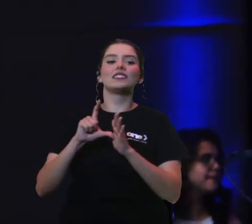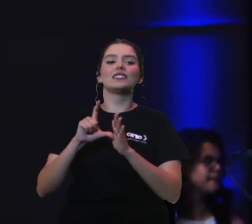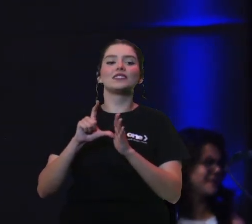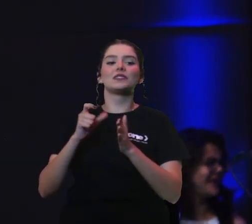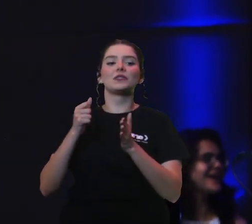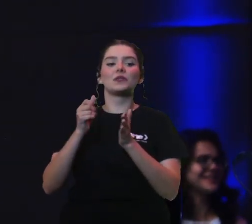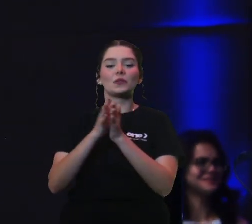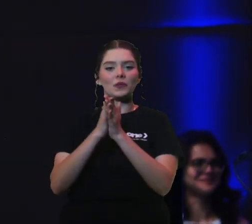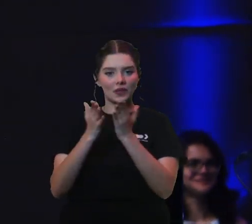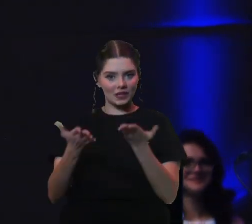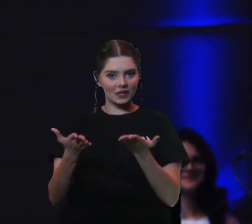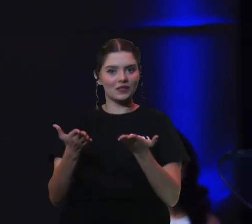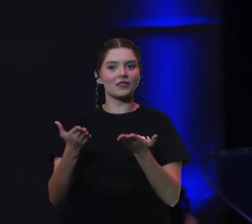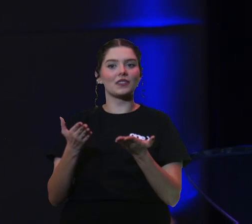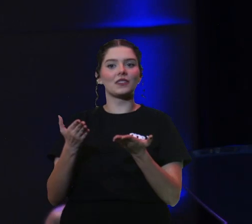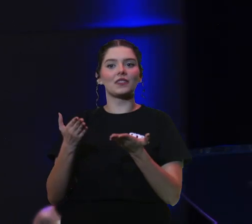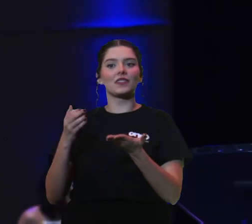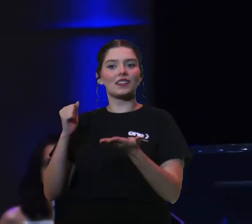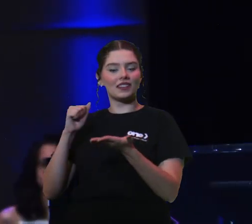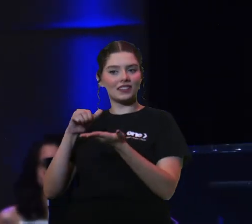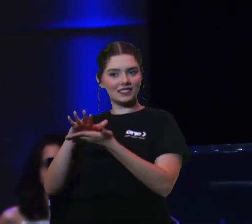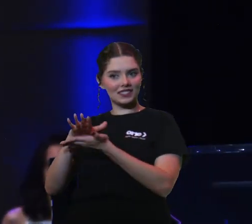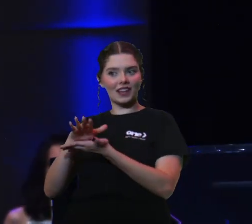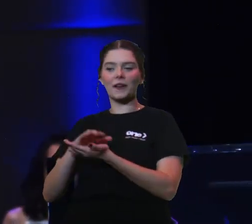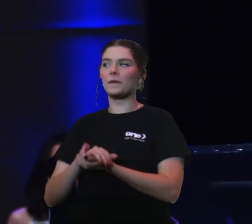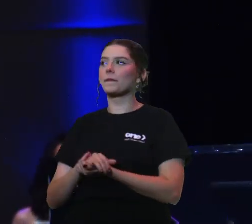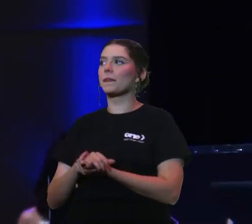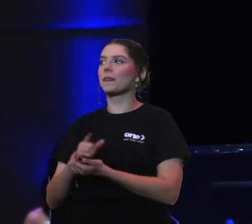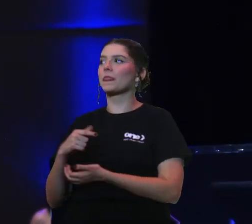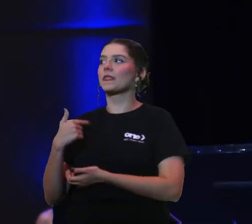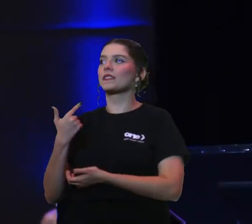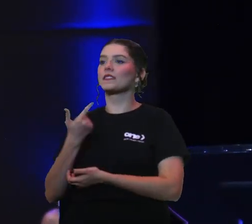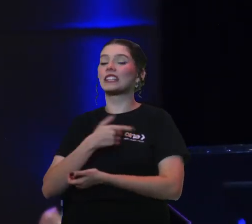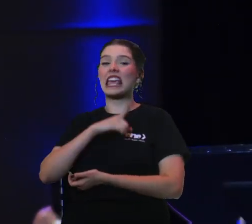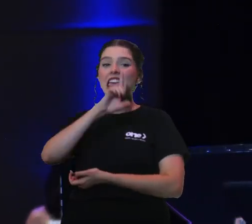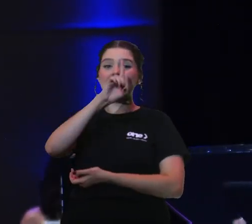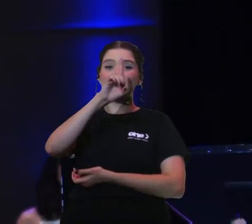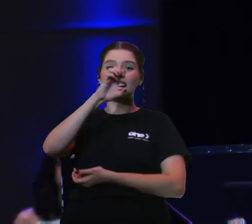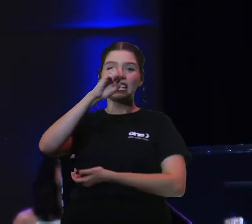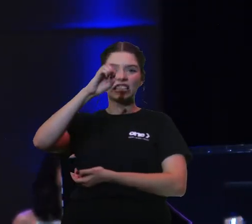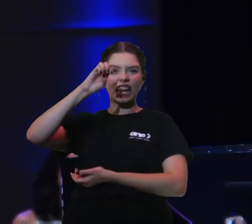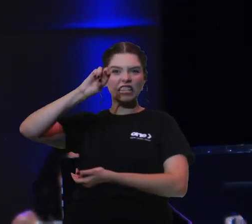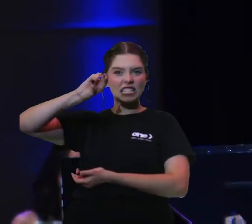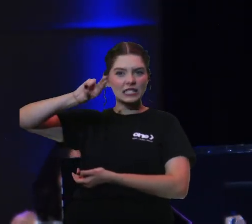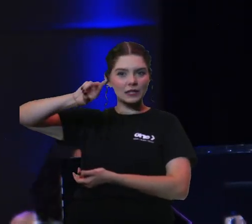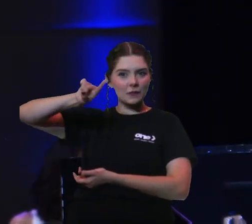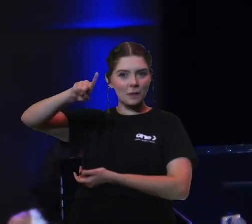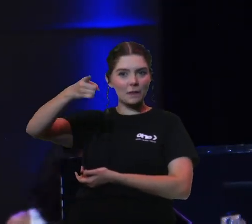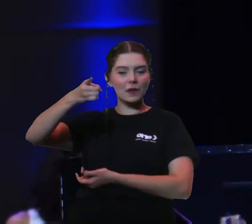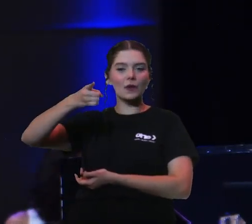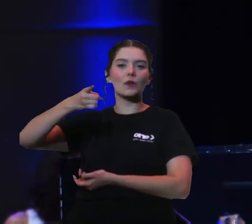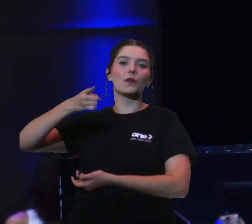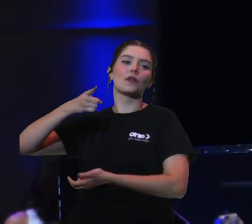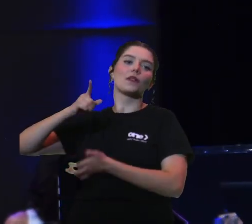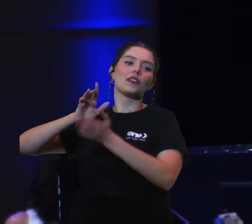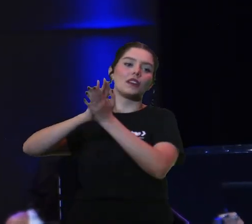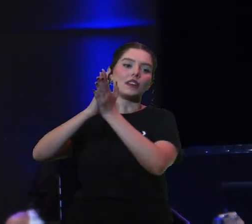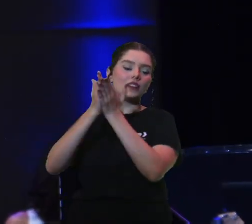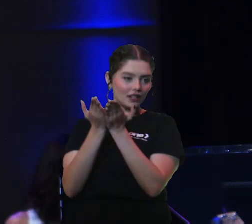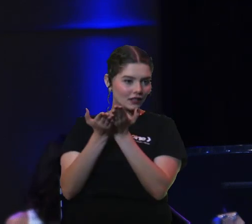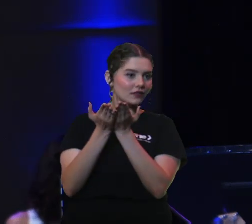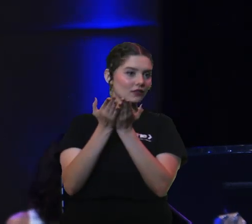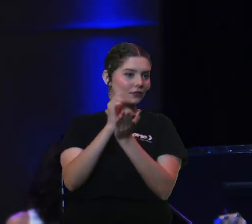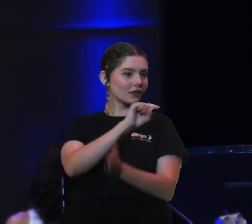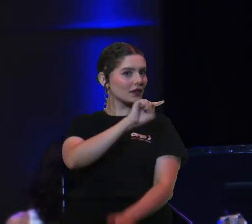o primeiro dia, eles me ligaram e falaram assim: pastor, a gente gostou tanto que a gente vai fazer 10.000 cópias do livro. O contrato já é em português, inglês e espanhol, meu